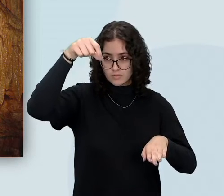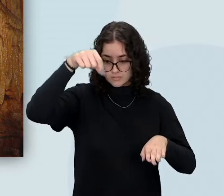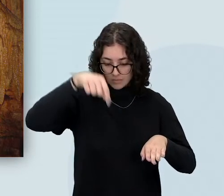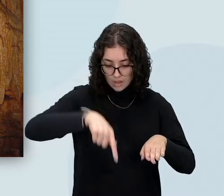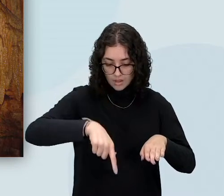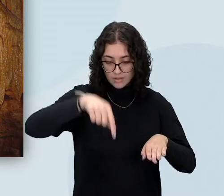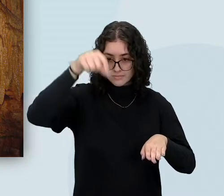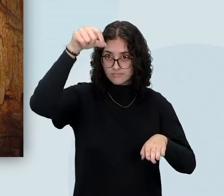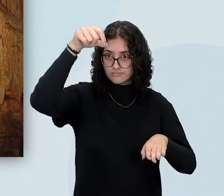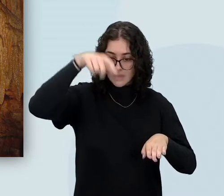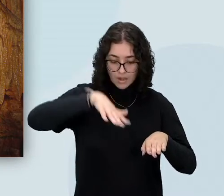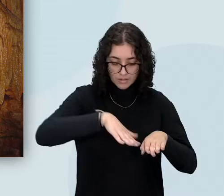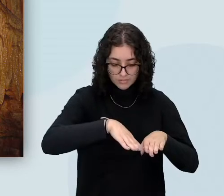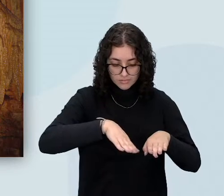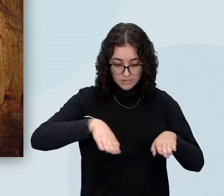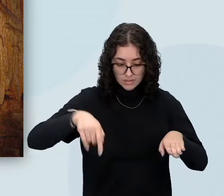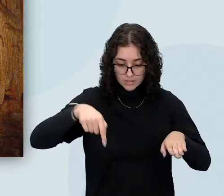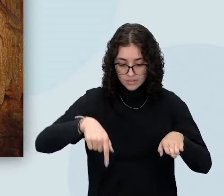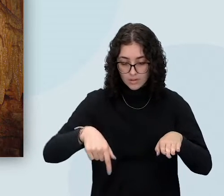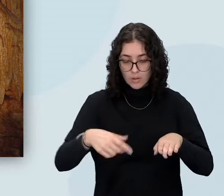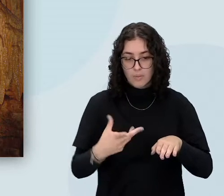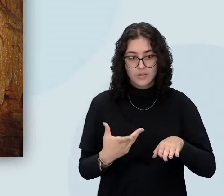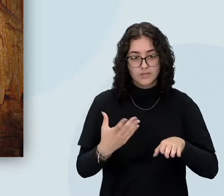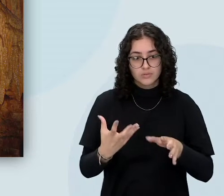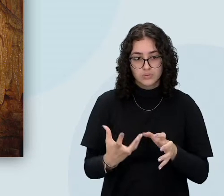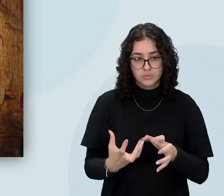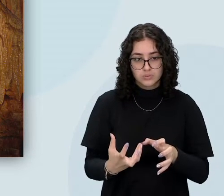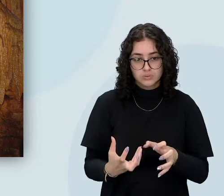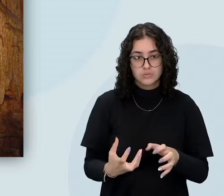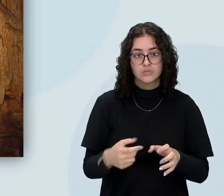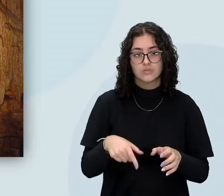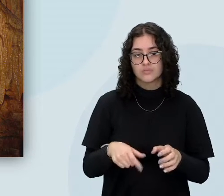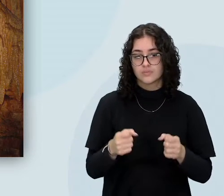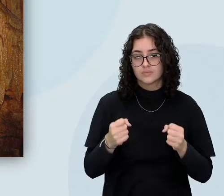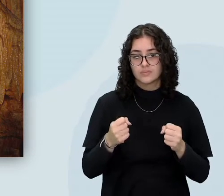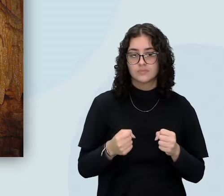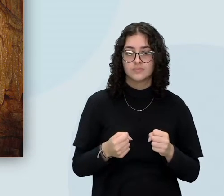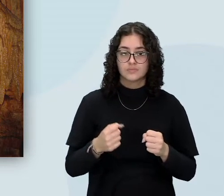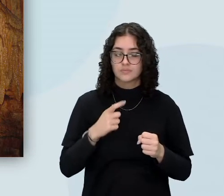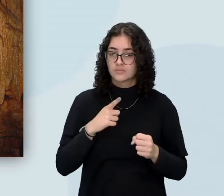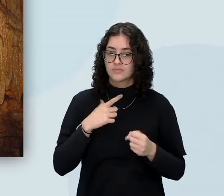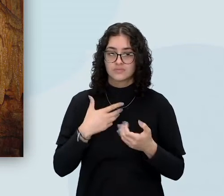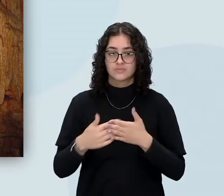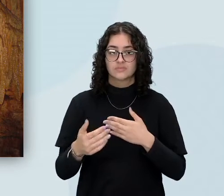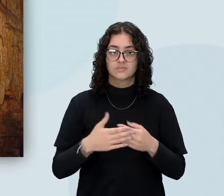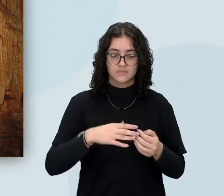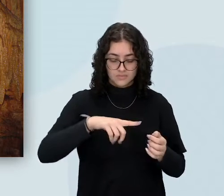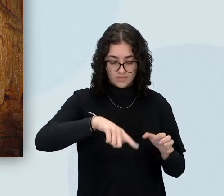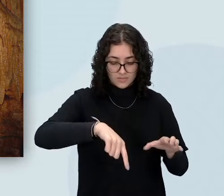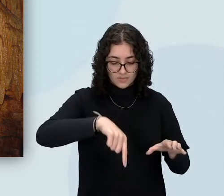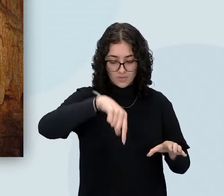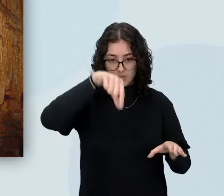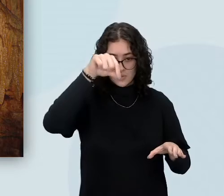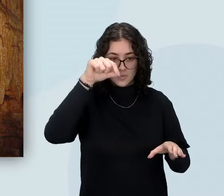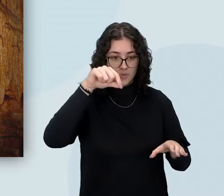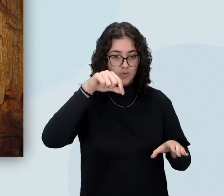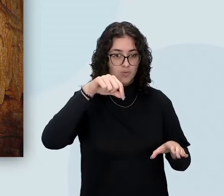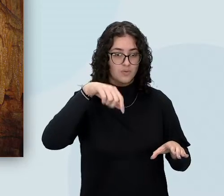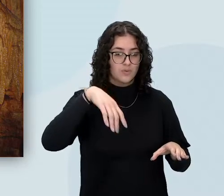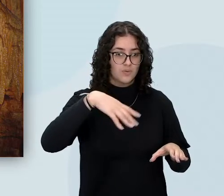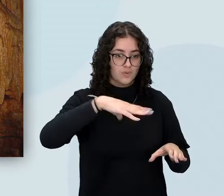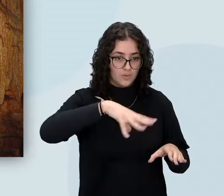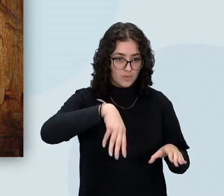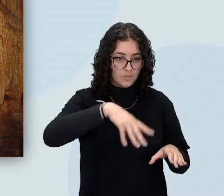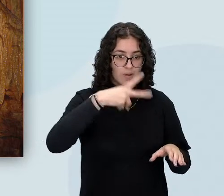tá? E elas vão se acumulando no chão, elas podem ser cônicas ou espirais, com discos, com uma pilha